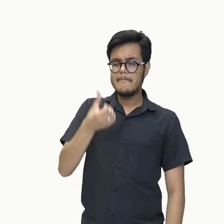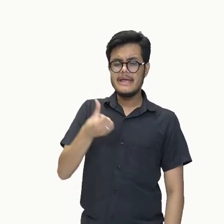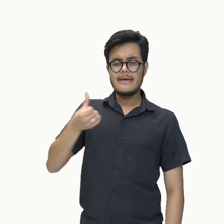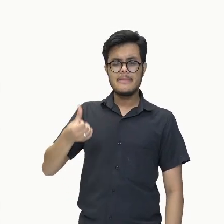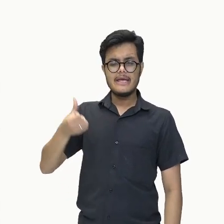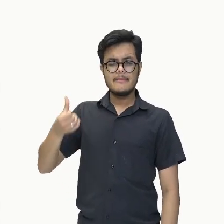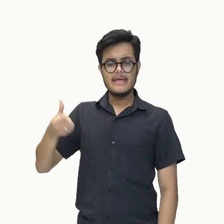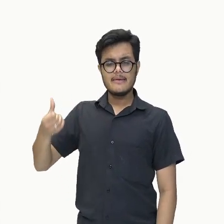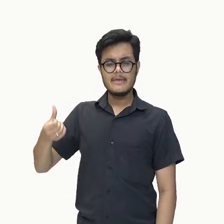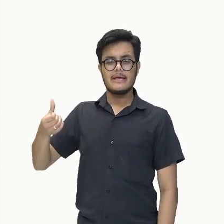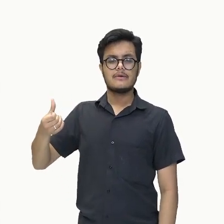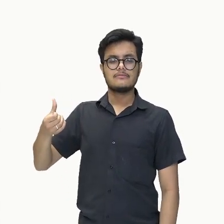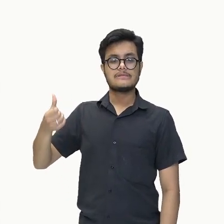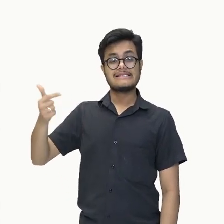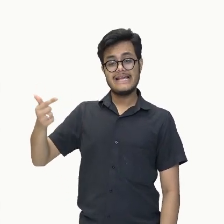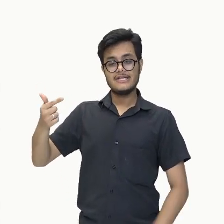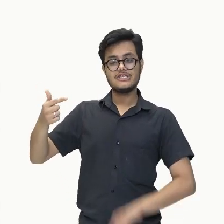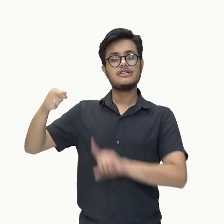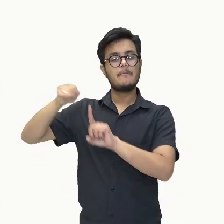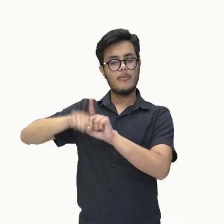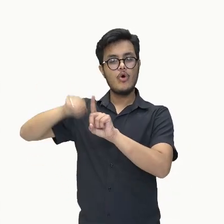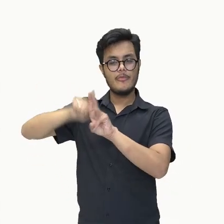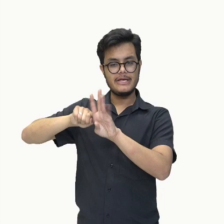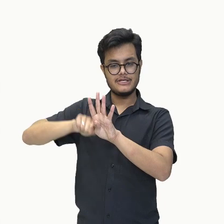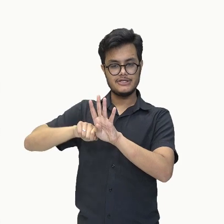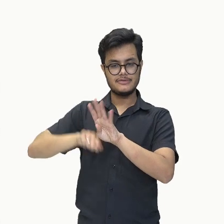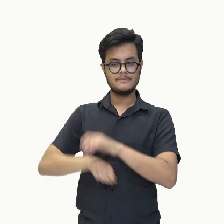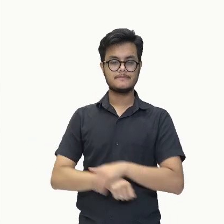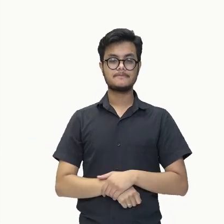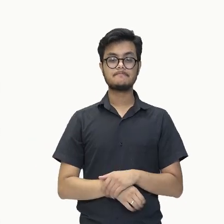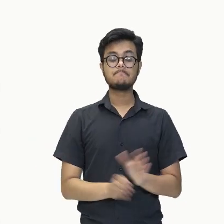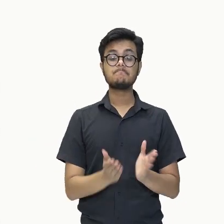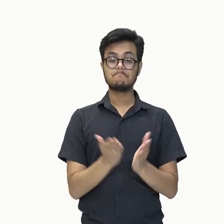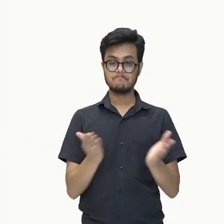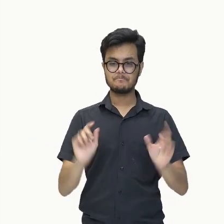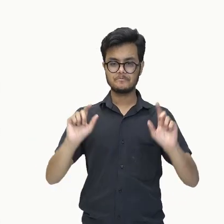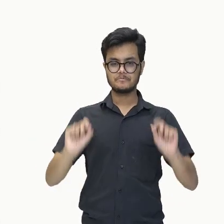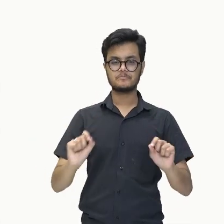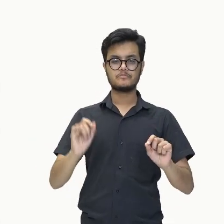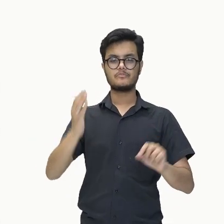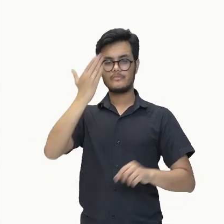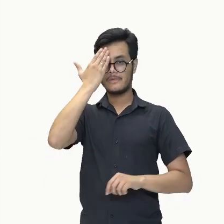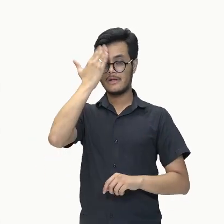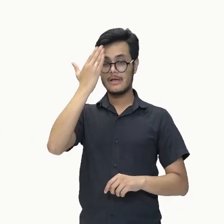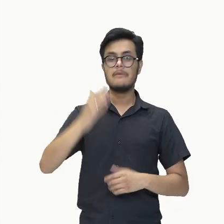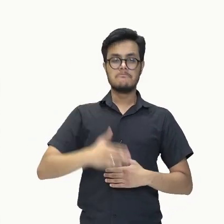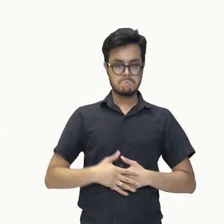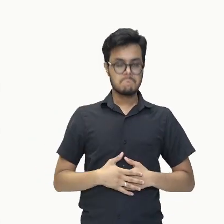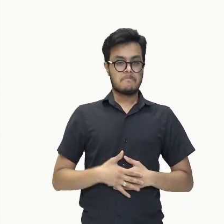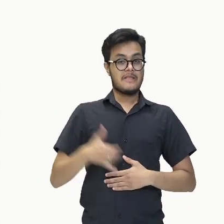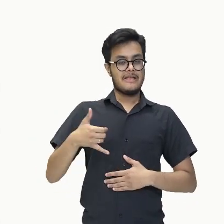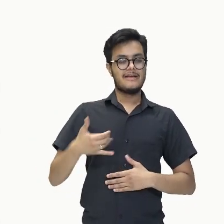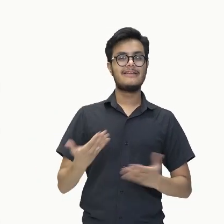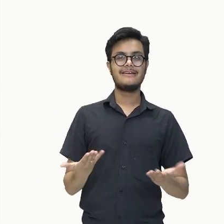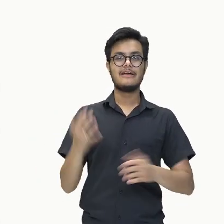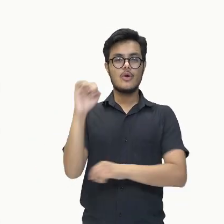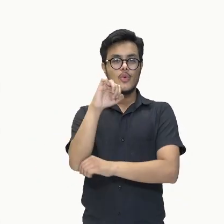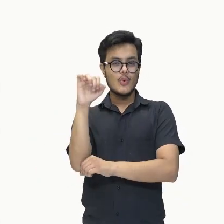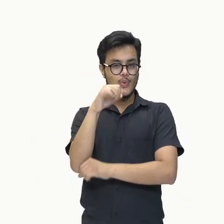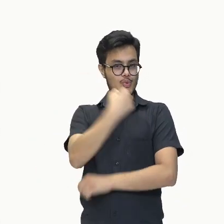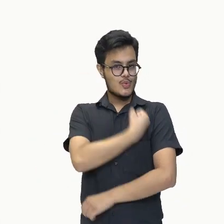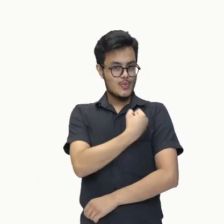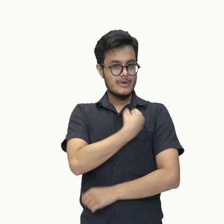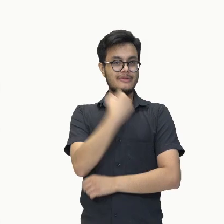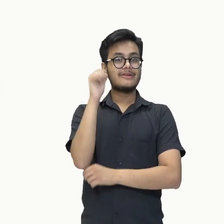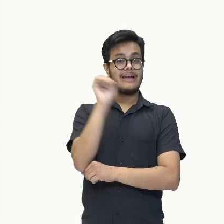1,66667% ao mês. Portanto, basta contar a idade do automóvel e calcular sua depreciação usando